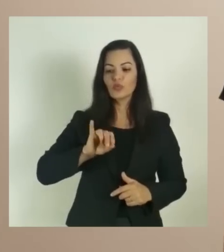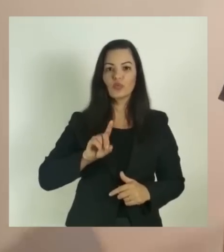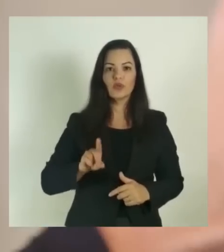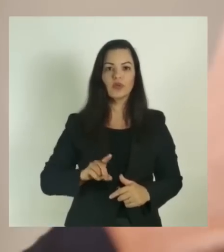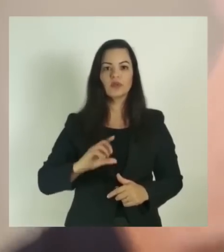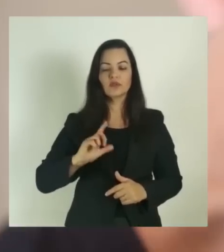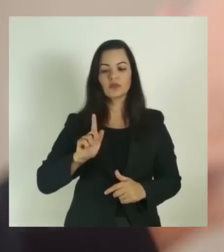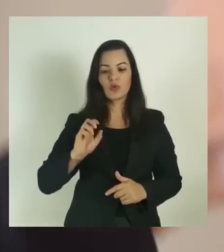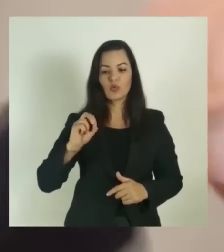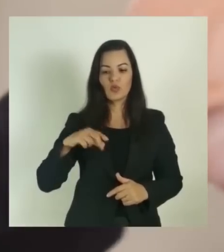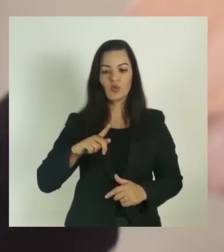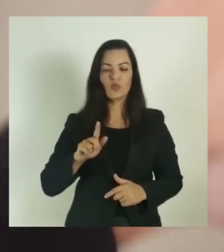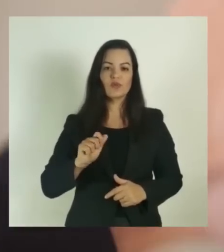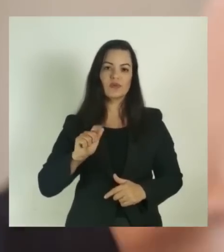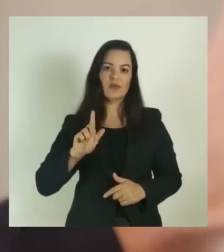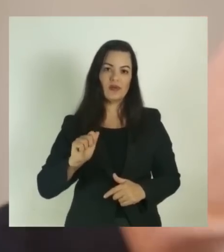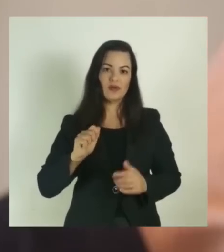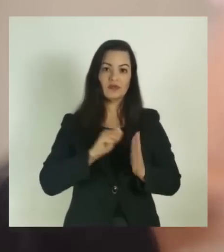Branca.